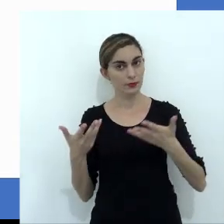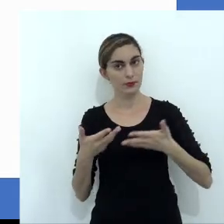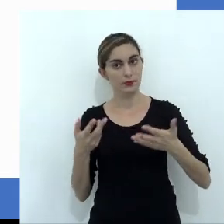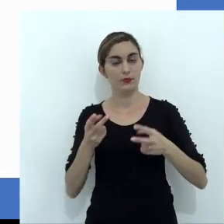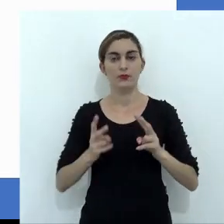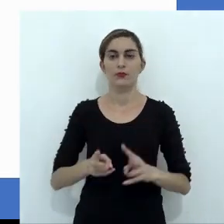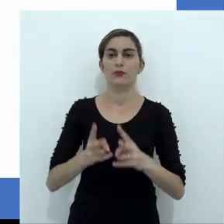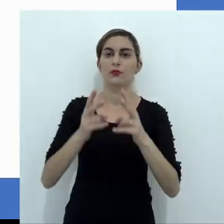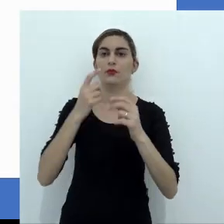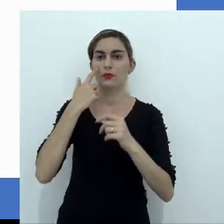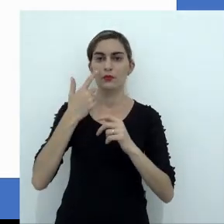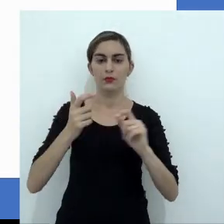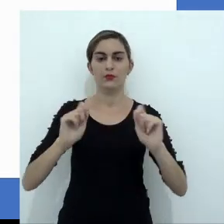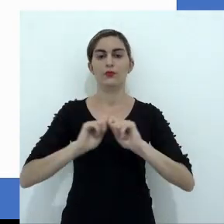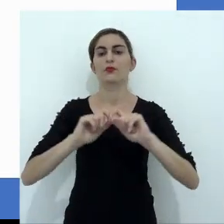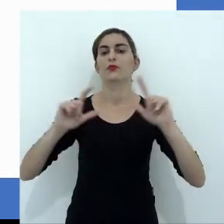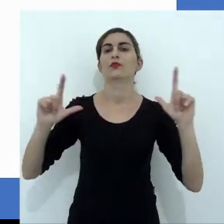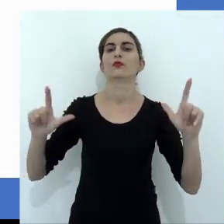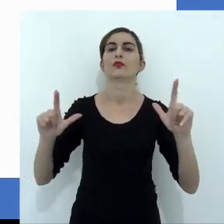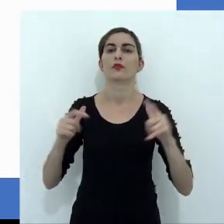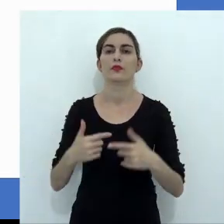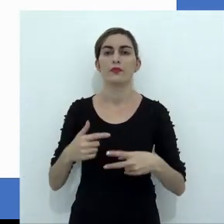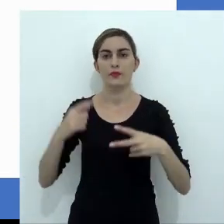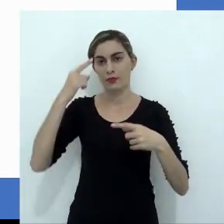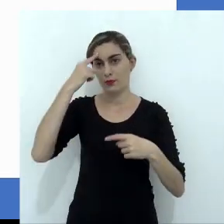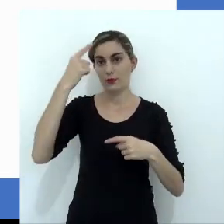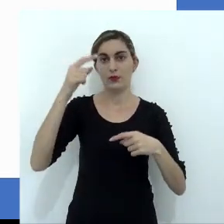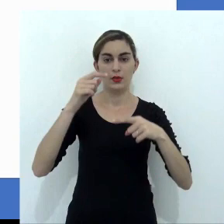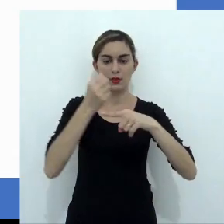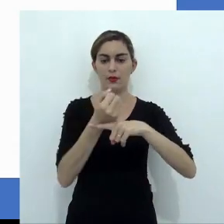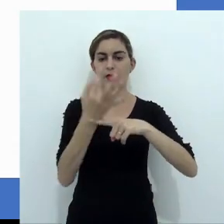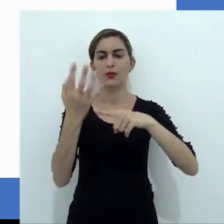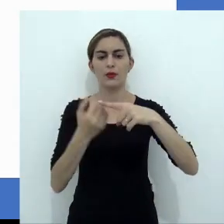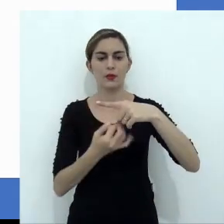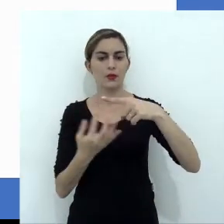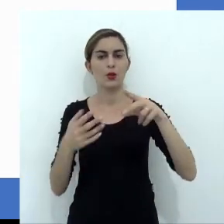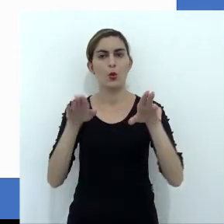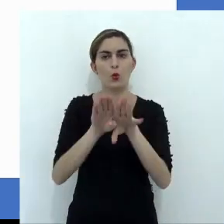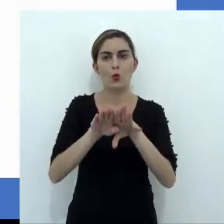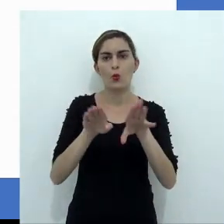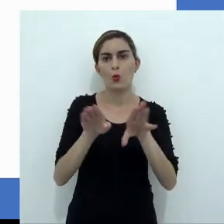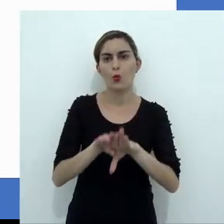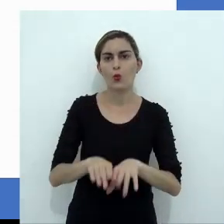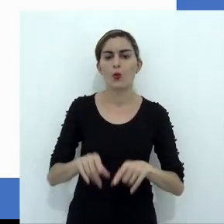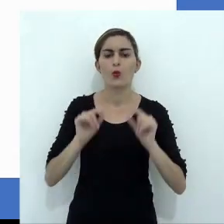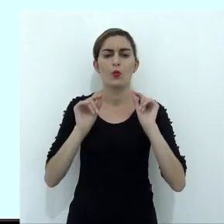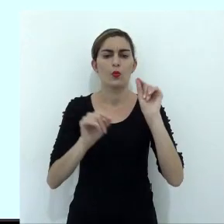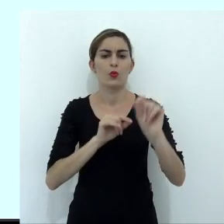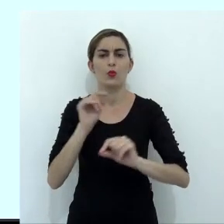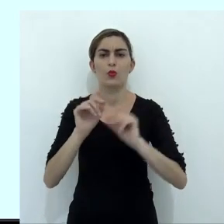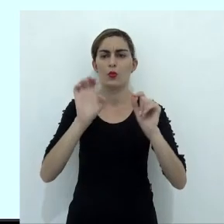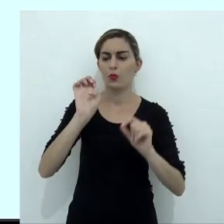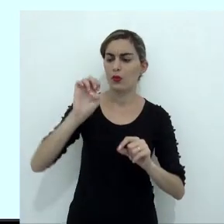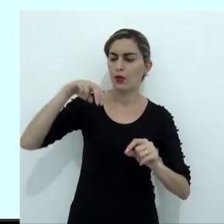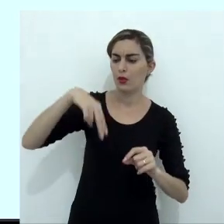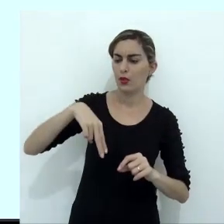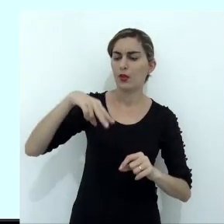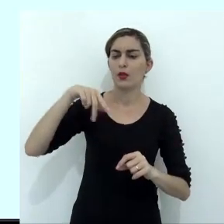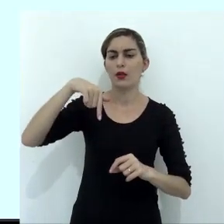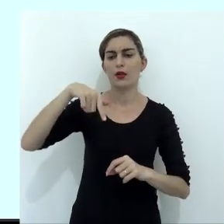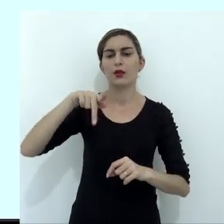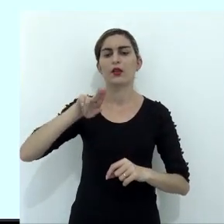agora, continuando na tela aqui, ó, a gente vai trabalhar agora com a ideia de frações equivalentes. Professor, o que vem a ser